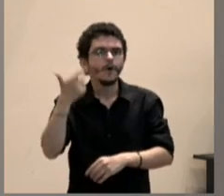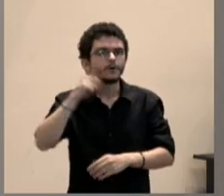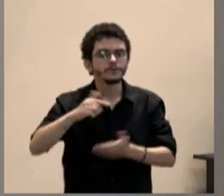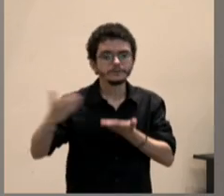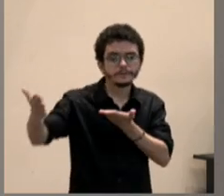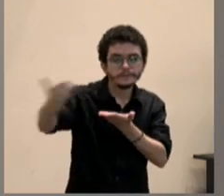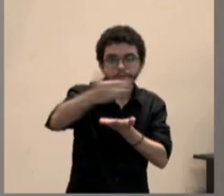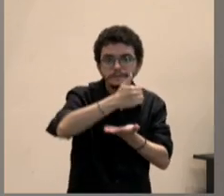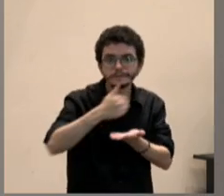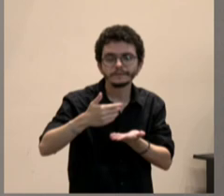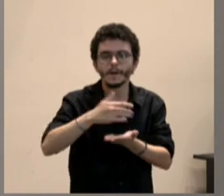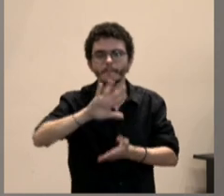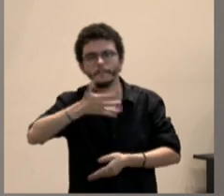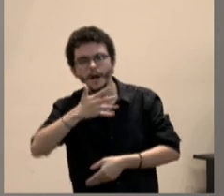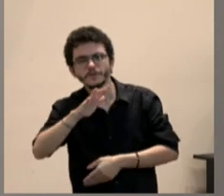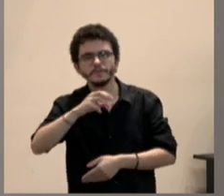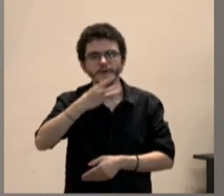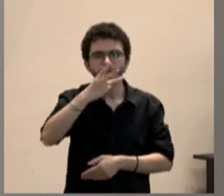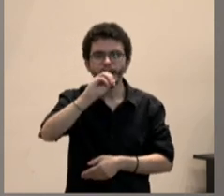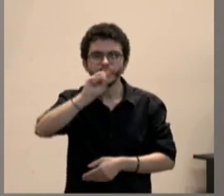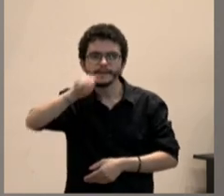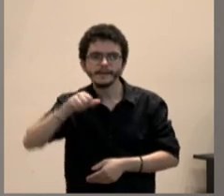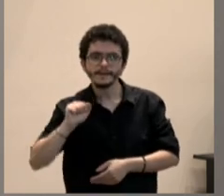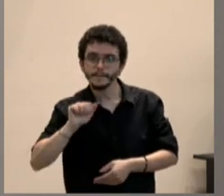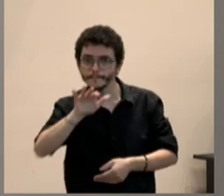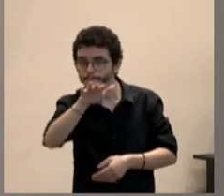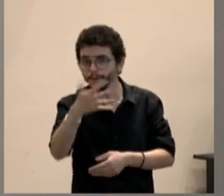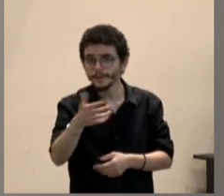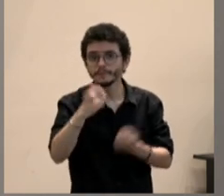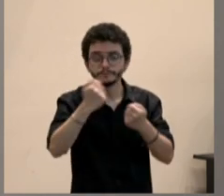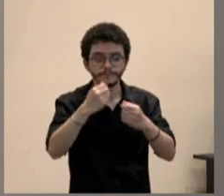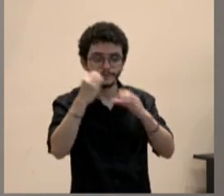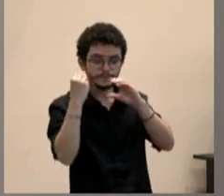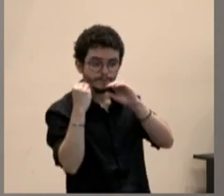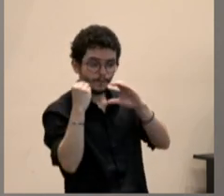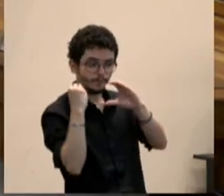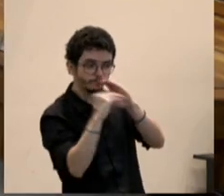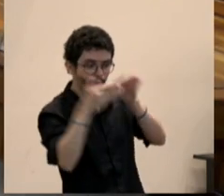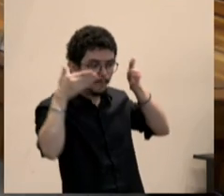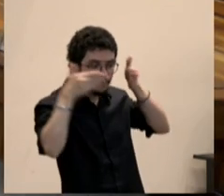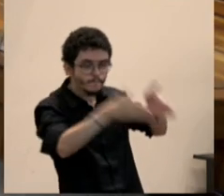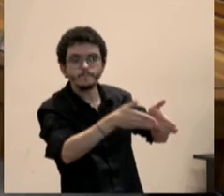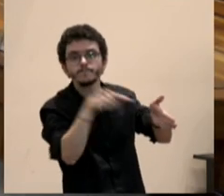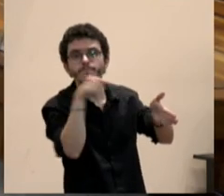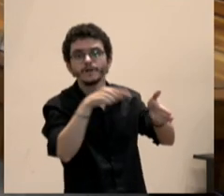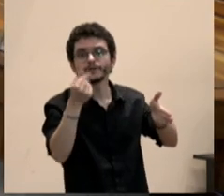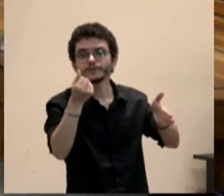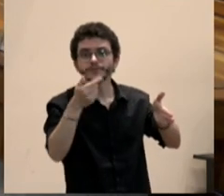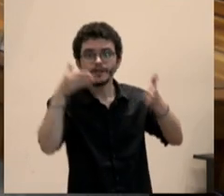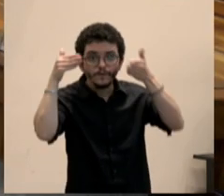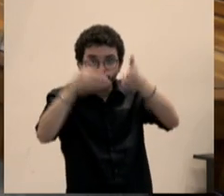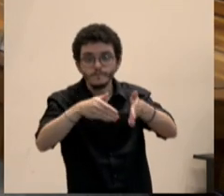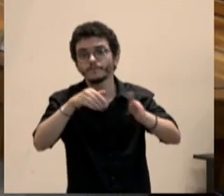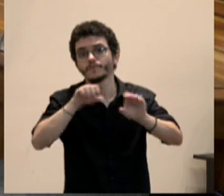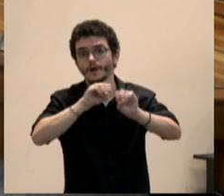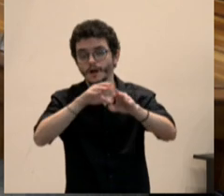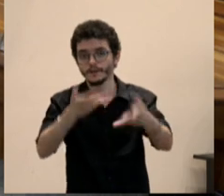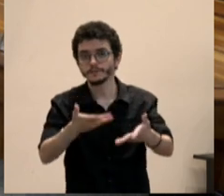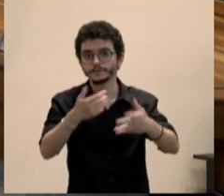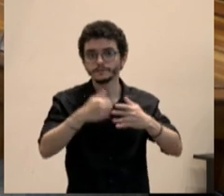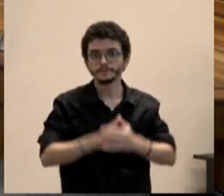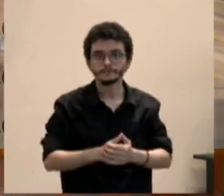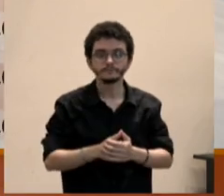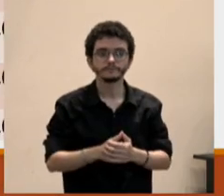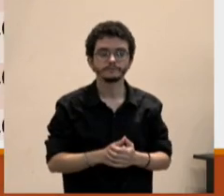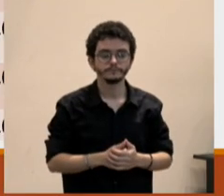montante. Então, seria dirigir esse dinheiro para a educação. Diminuir o volume de renúncias de impostos da